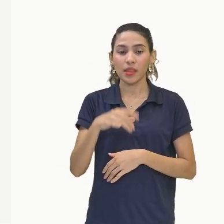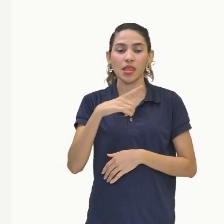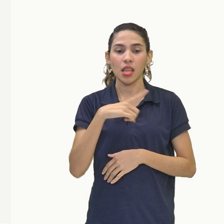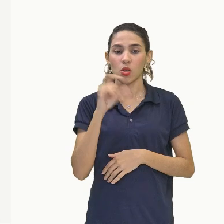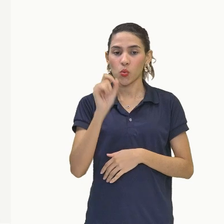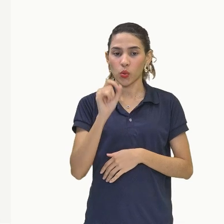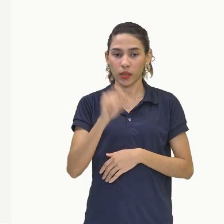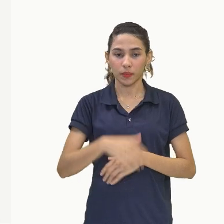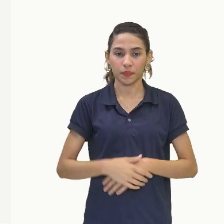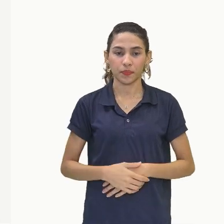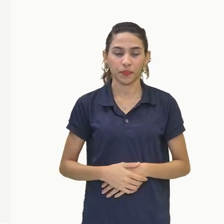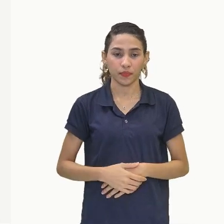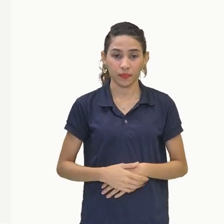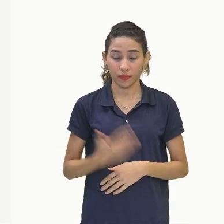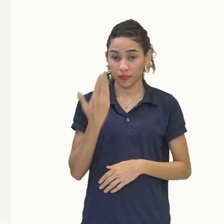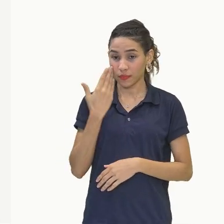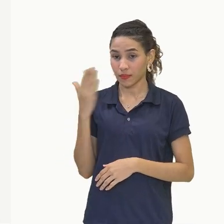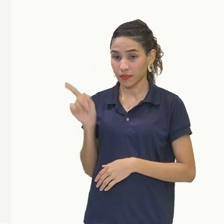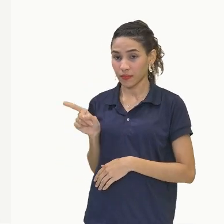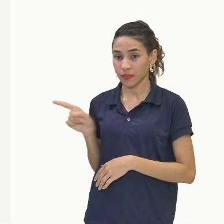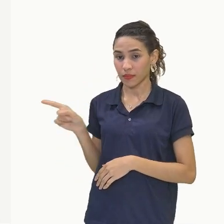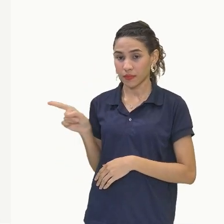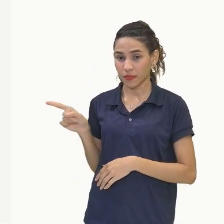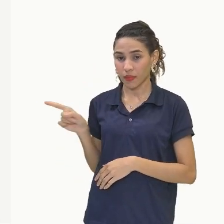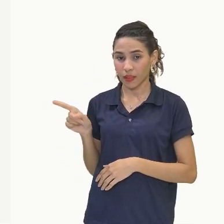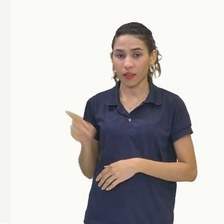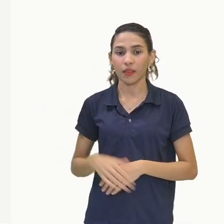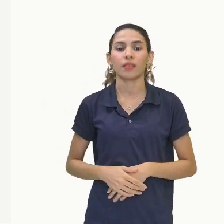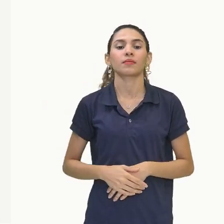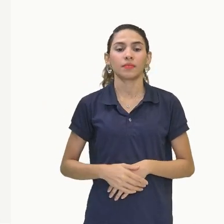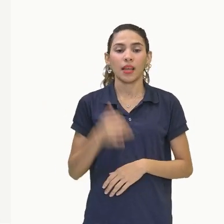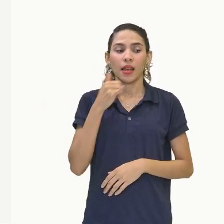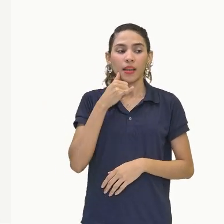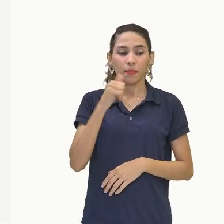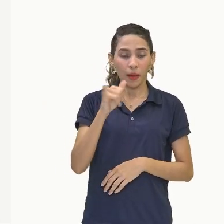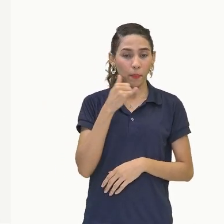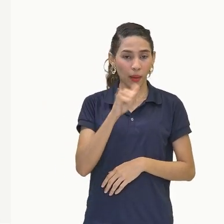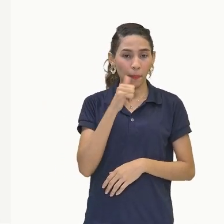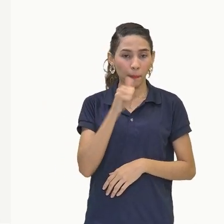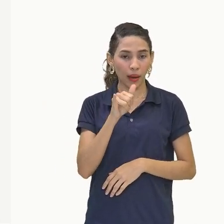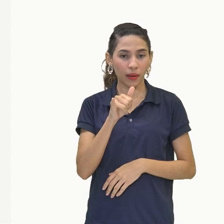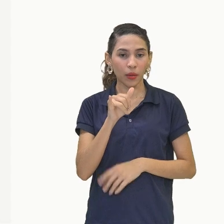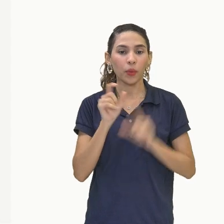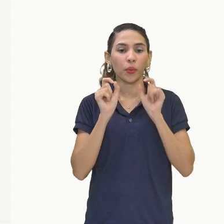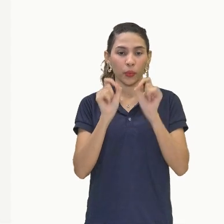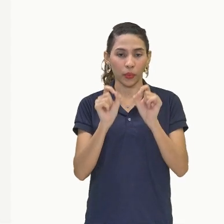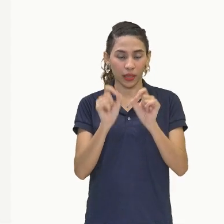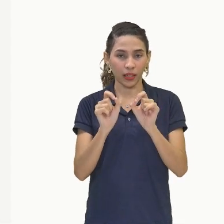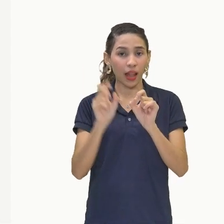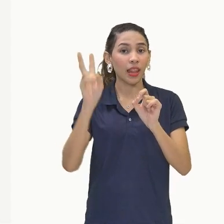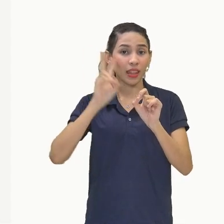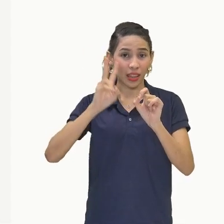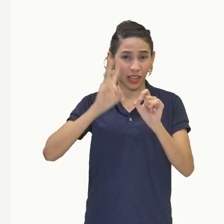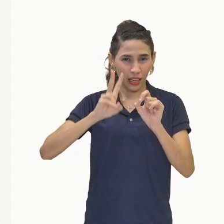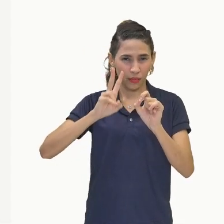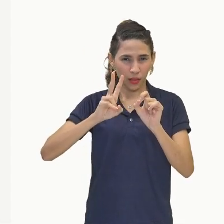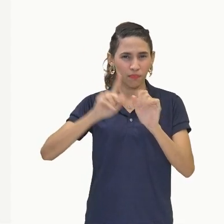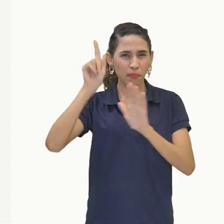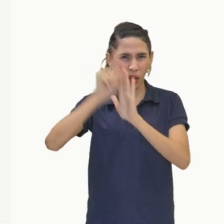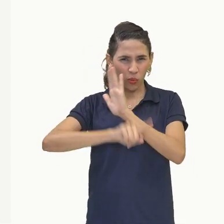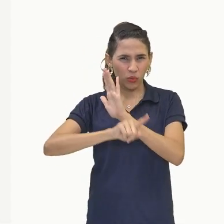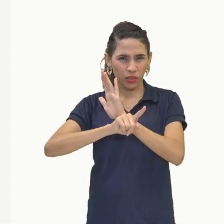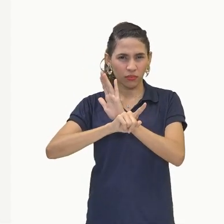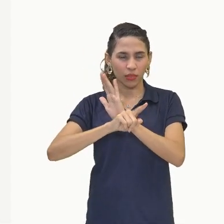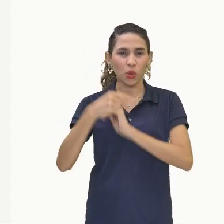aqui que a energia elétrica vai ser o quê? Lembram lá do questionamento da